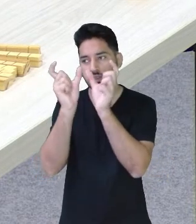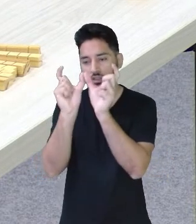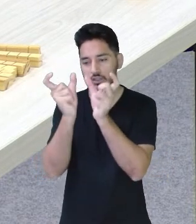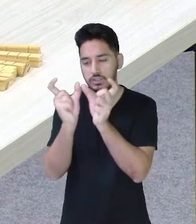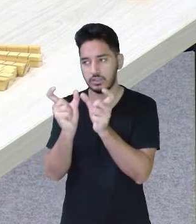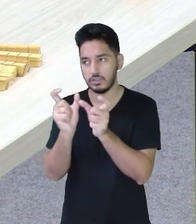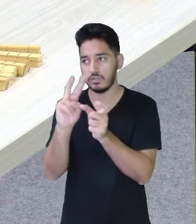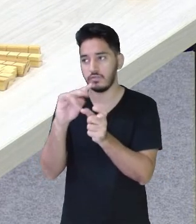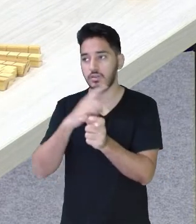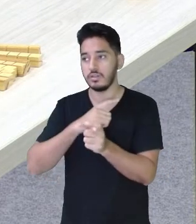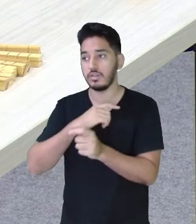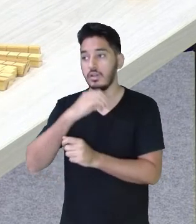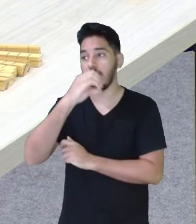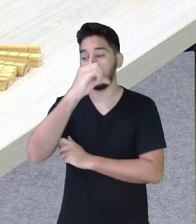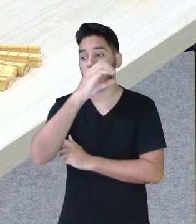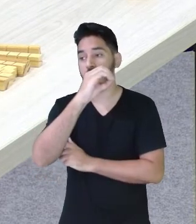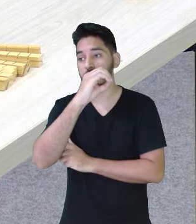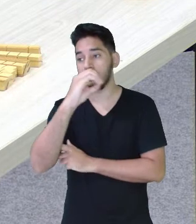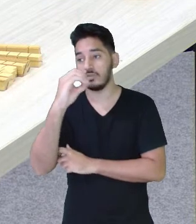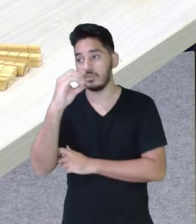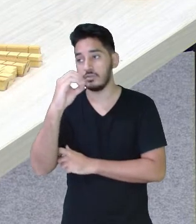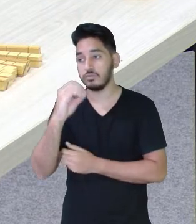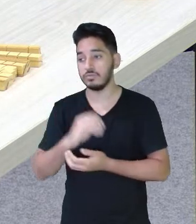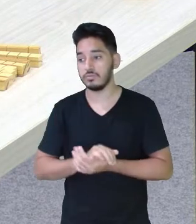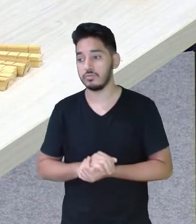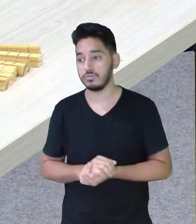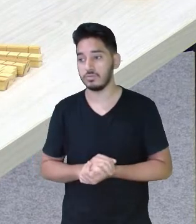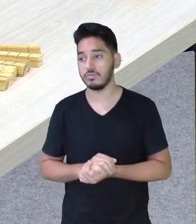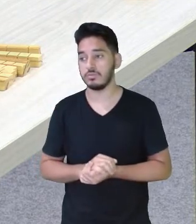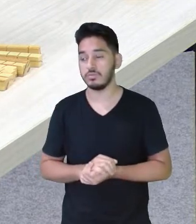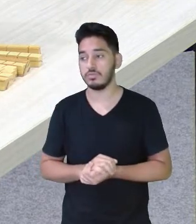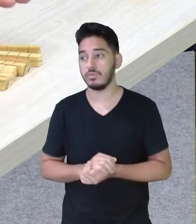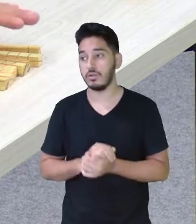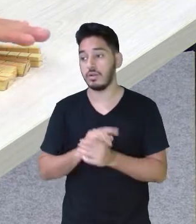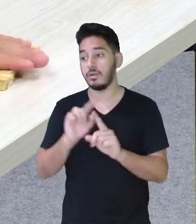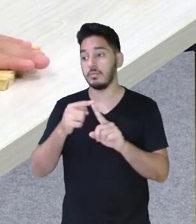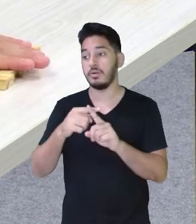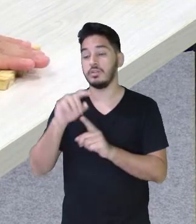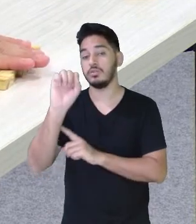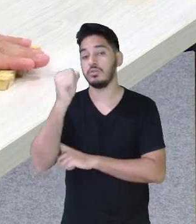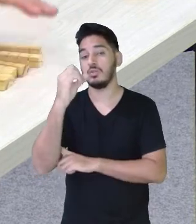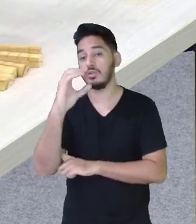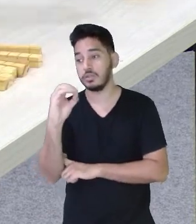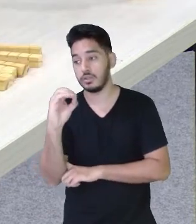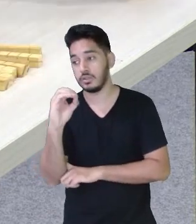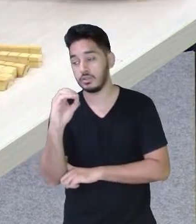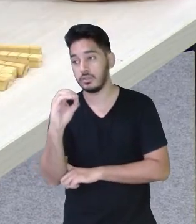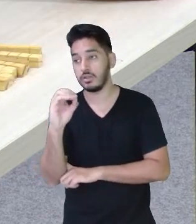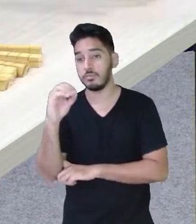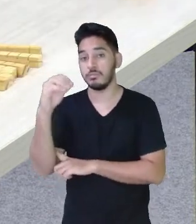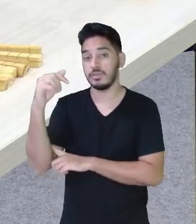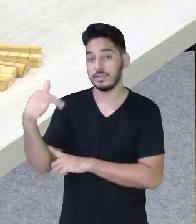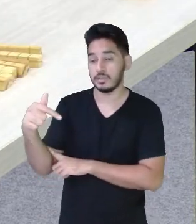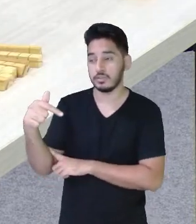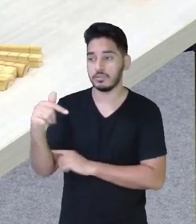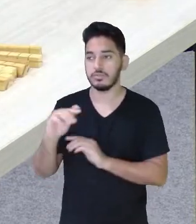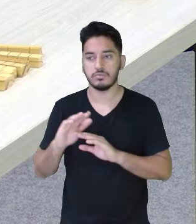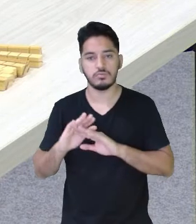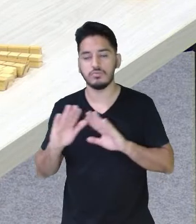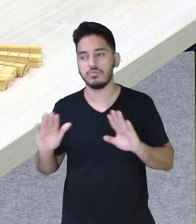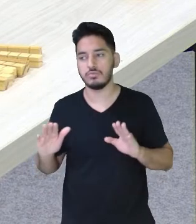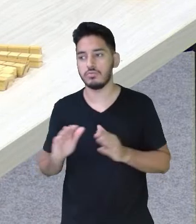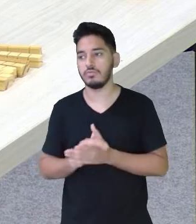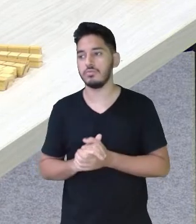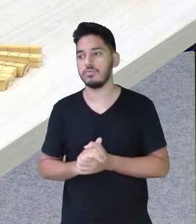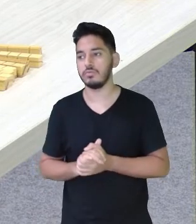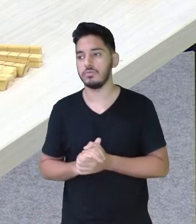vou ter 900 mais 80 mais 7. É só